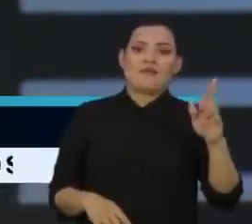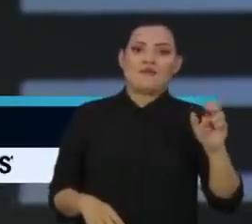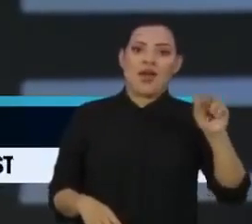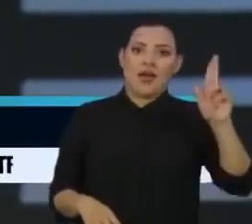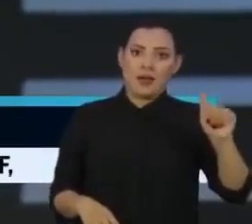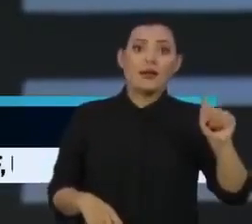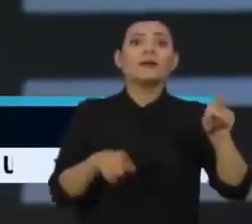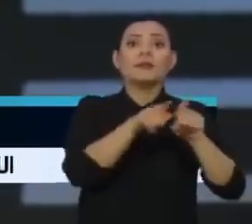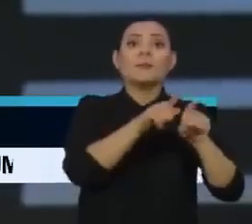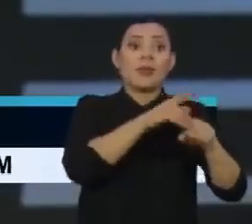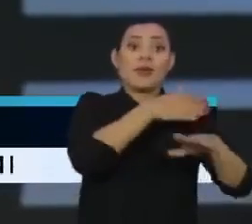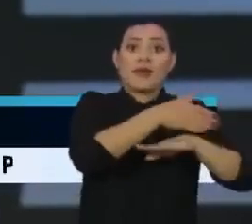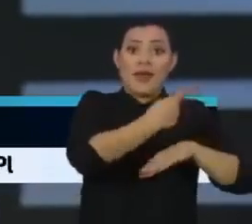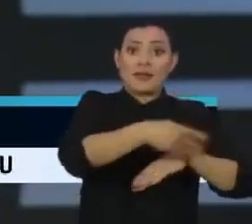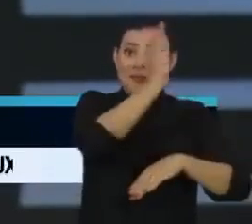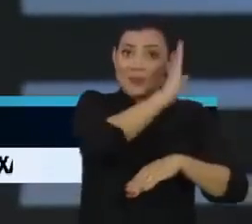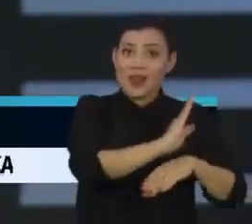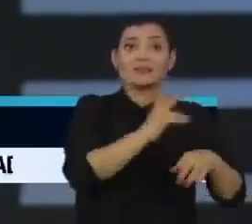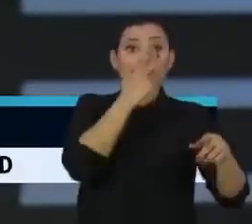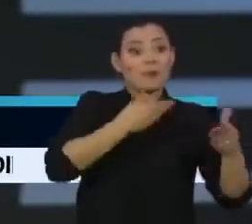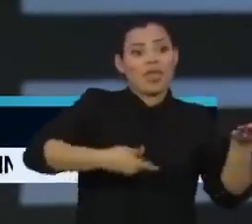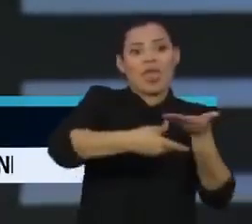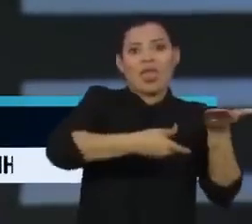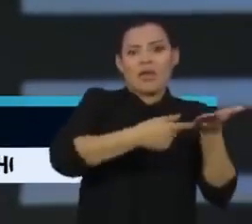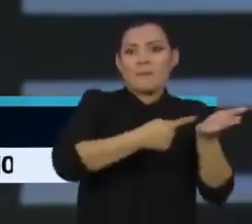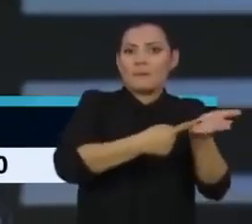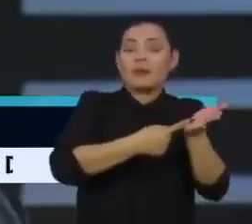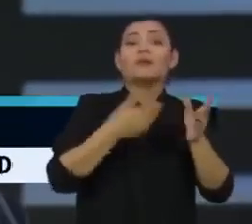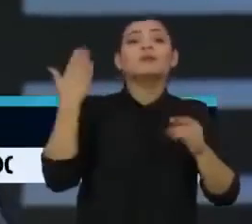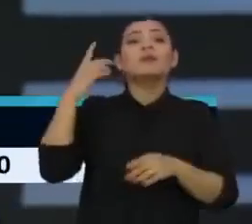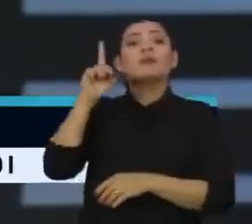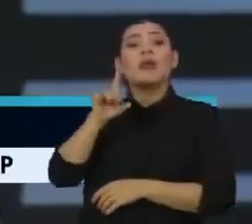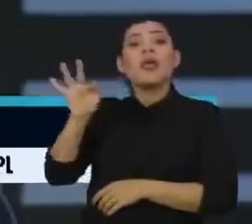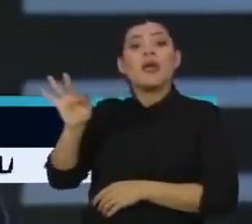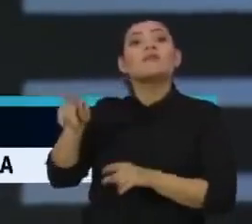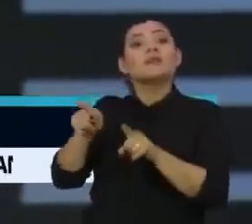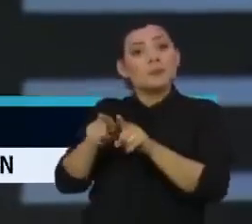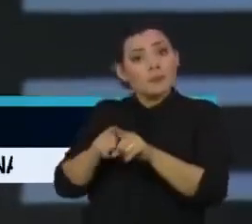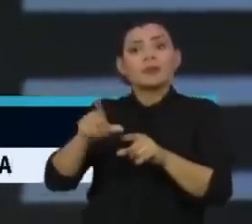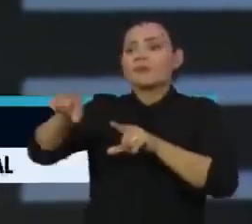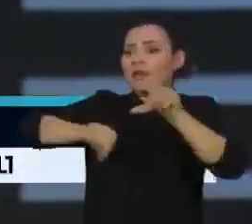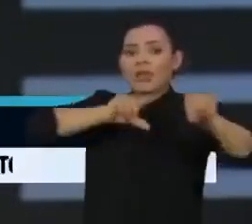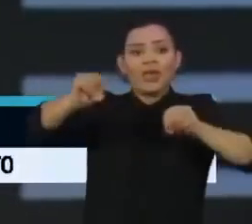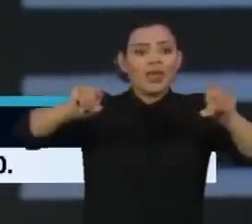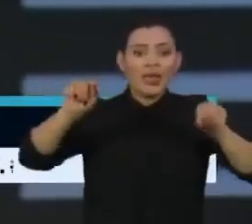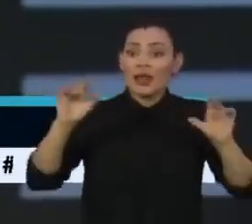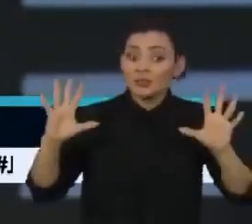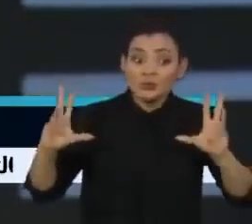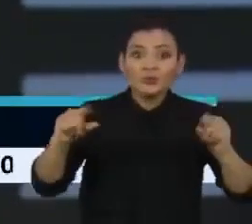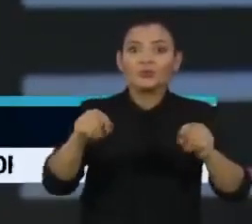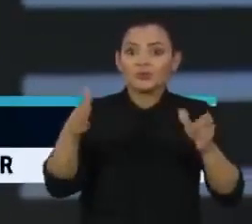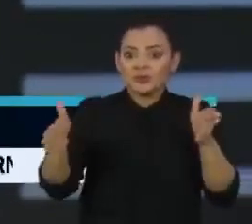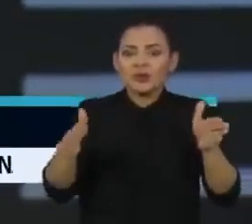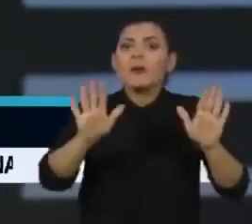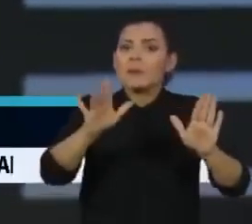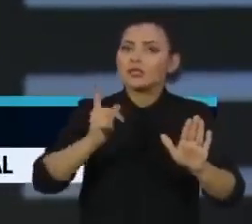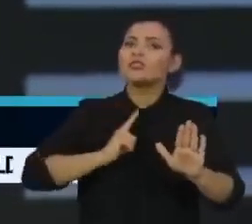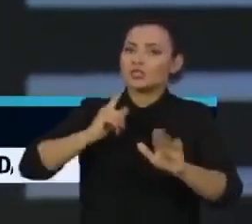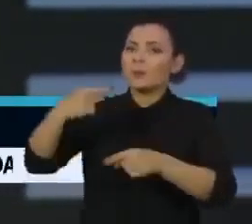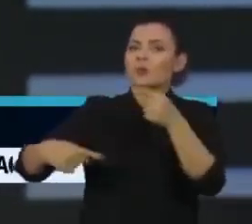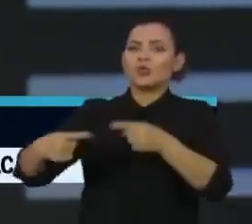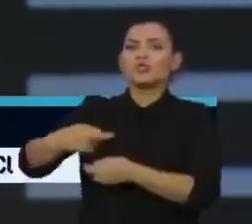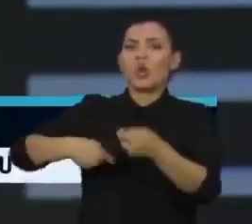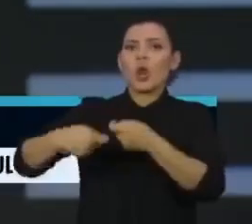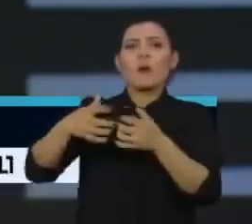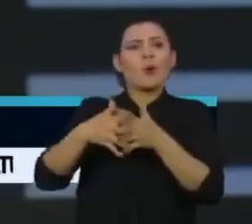Brasil, nomeou o prefeito da capital, Paulo de Tarso Santos, do Distrito Federal, etc., etc. Agora, que tinha uma política